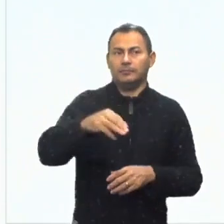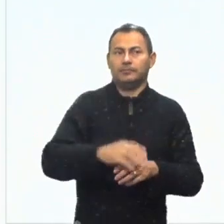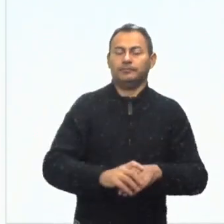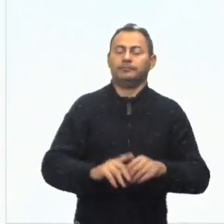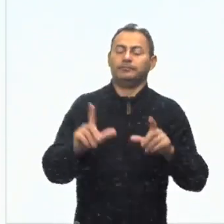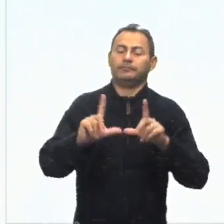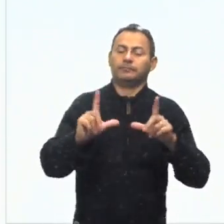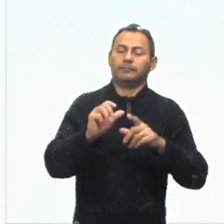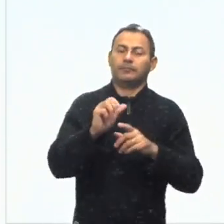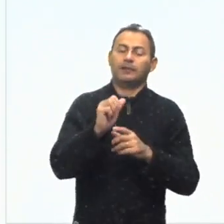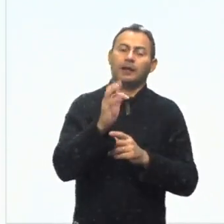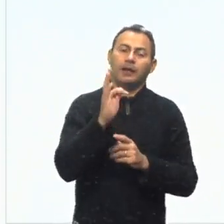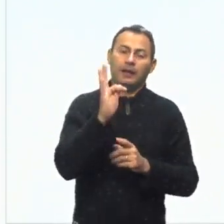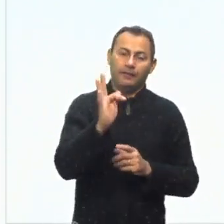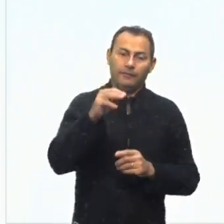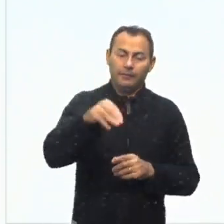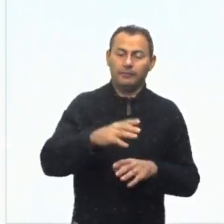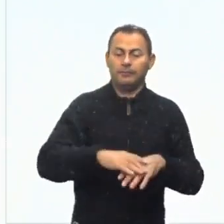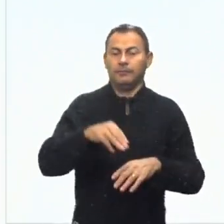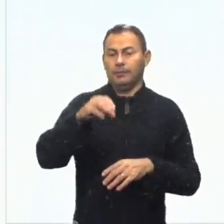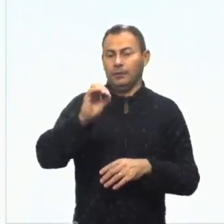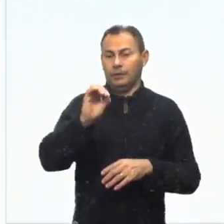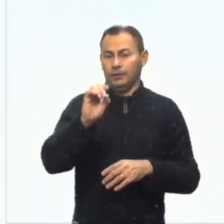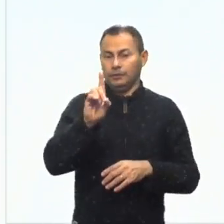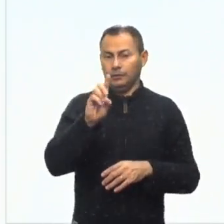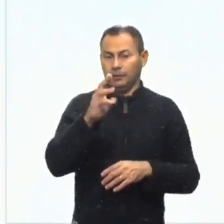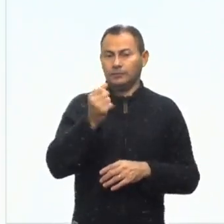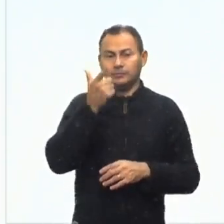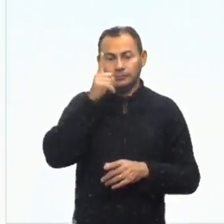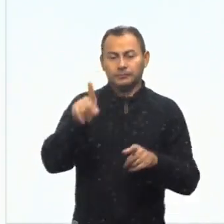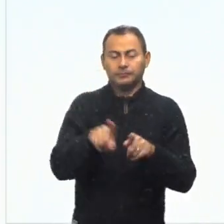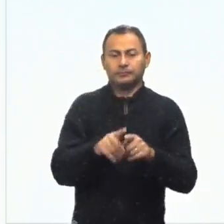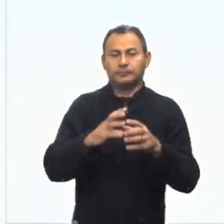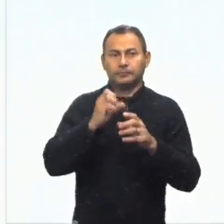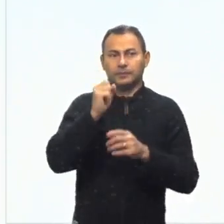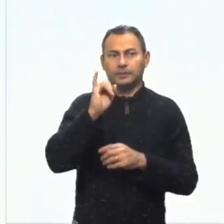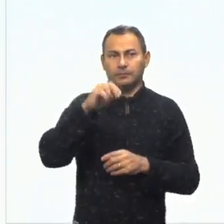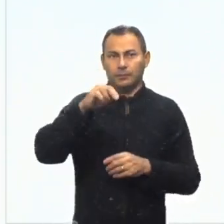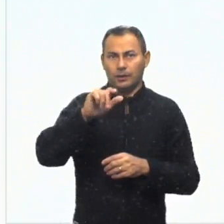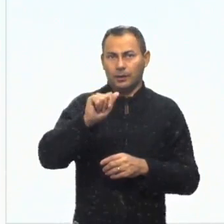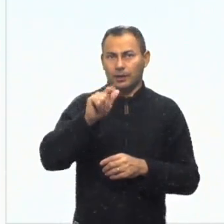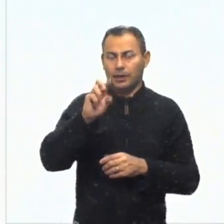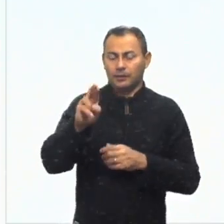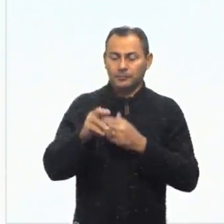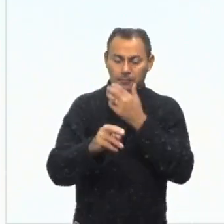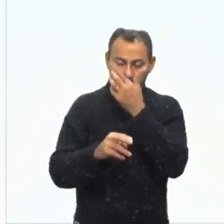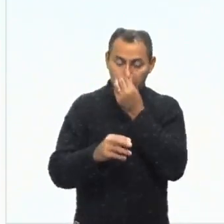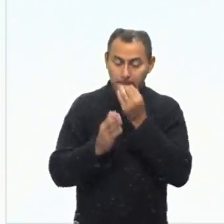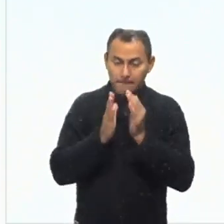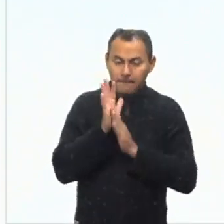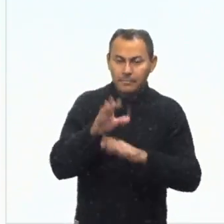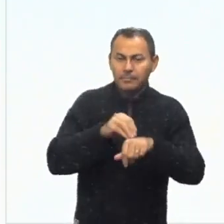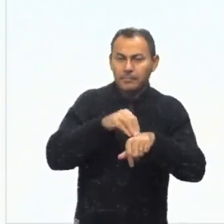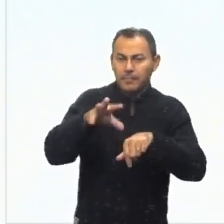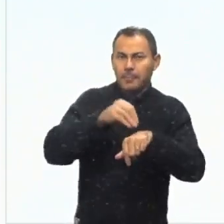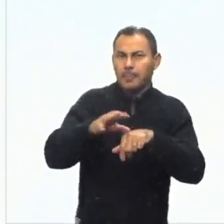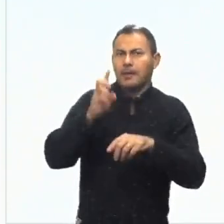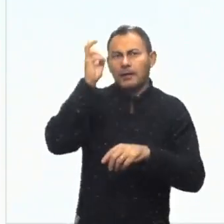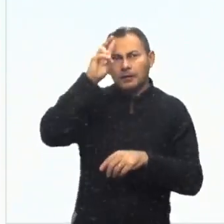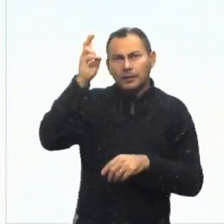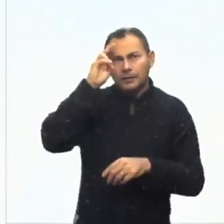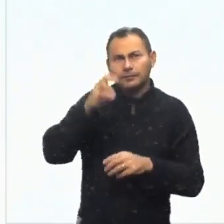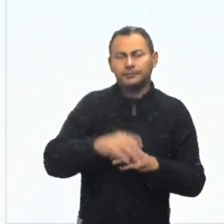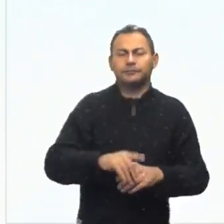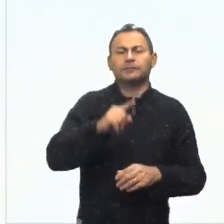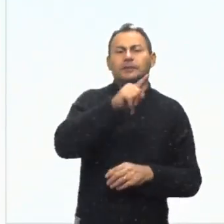prática da modulação FM. E não somente modulação, você conseguiu também simular linhas de transmissão. Você lembra um